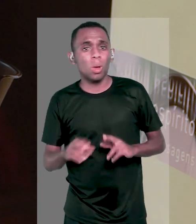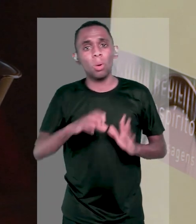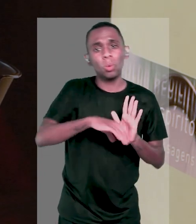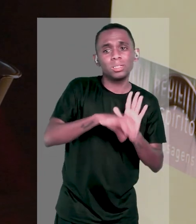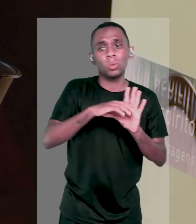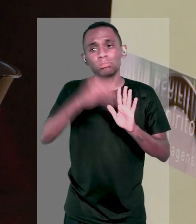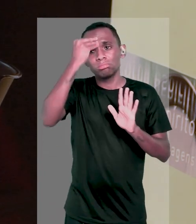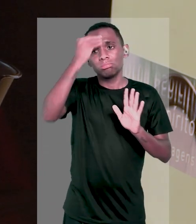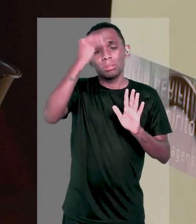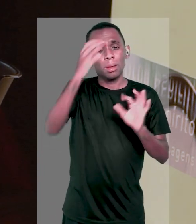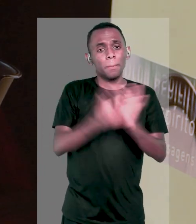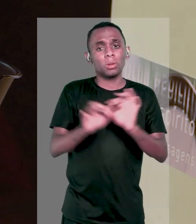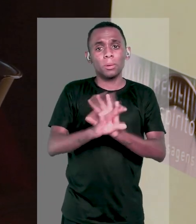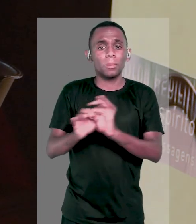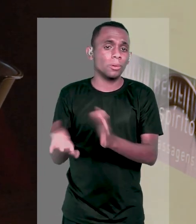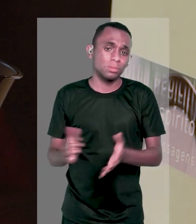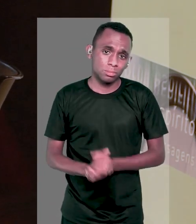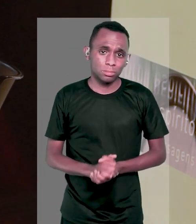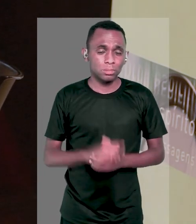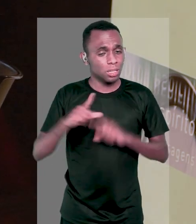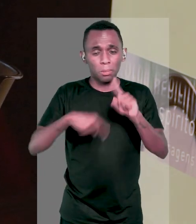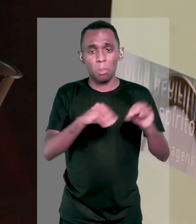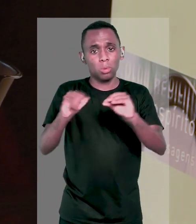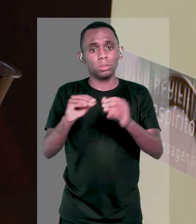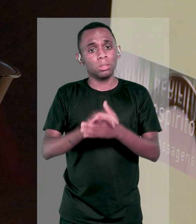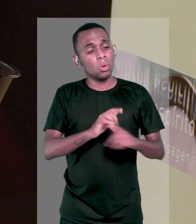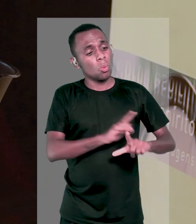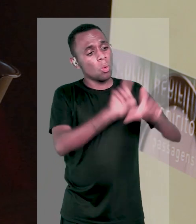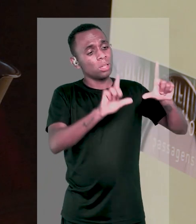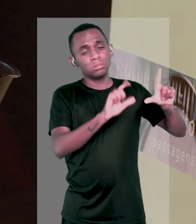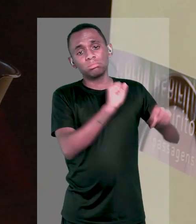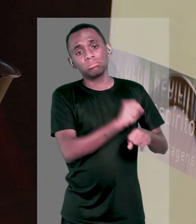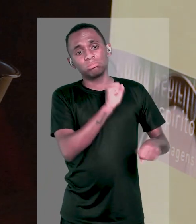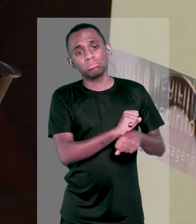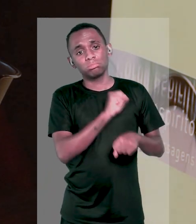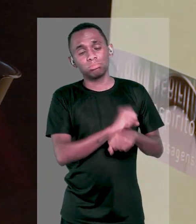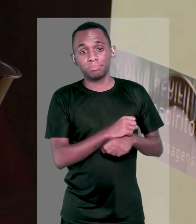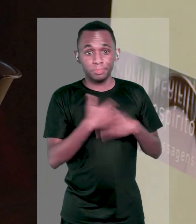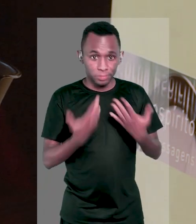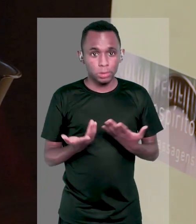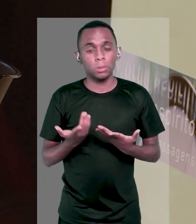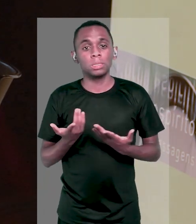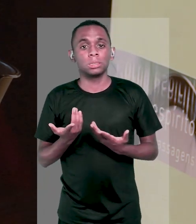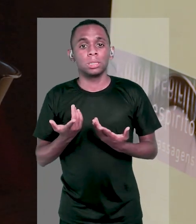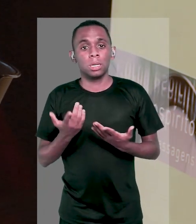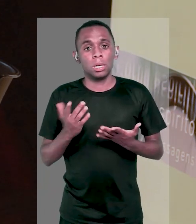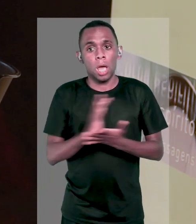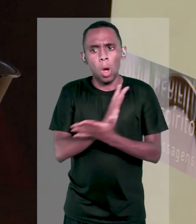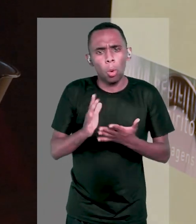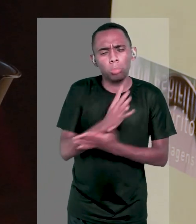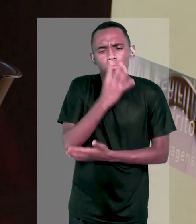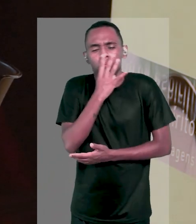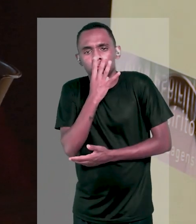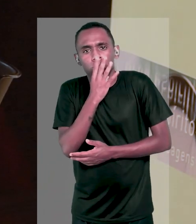esses grandes nomes genéricos não é impressionismo romantismo etc seja o que for esses grandes nomes genéricos são muito úteis para todos